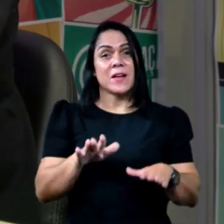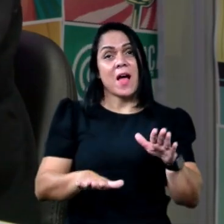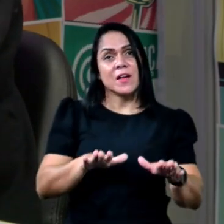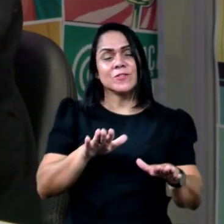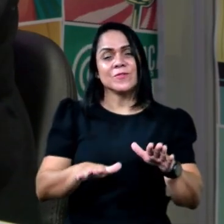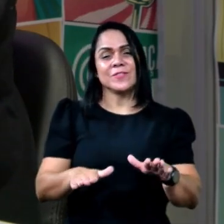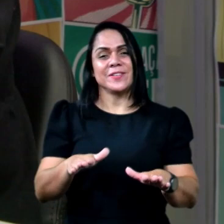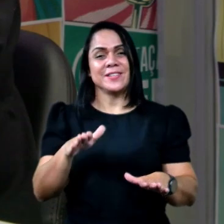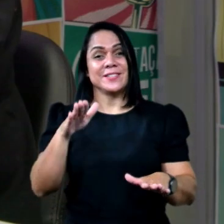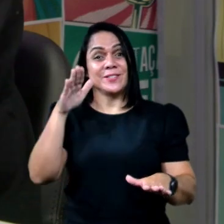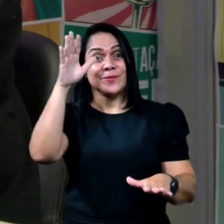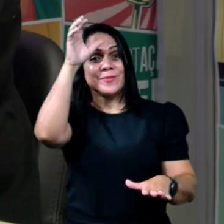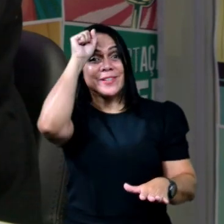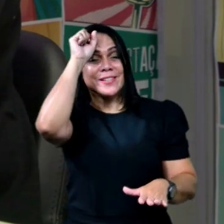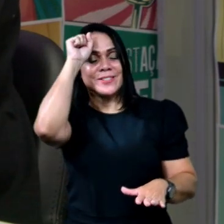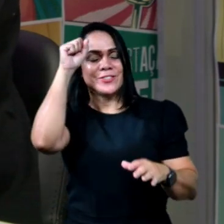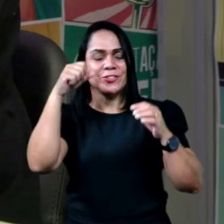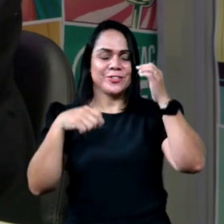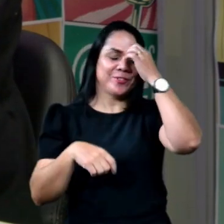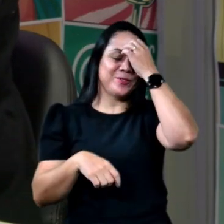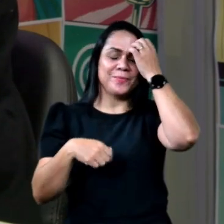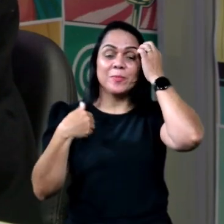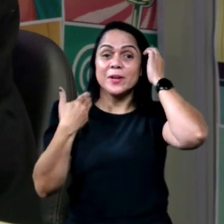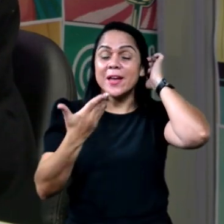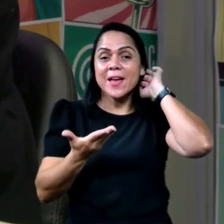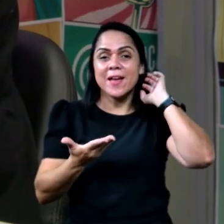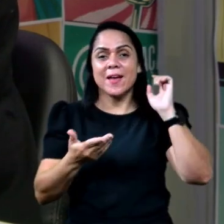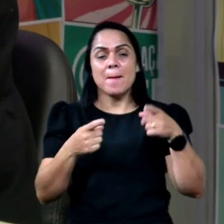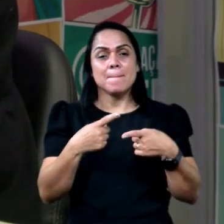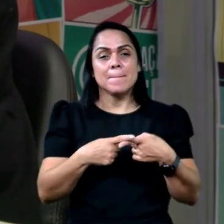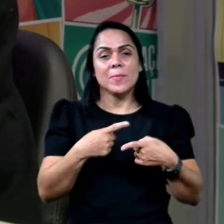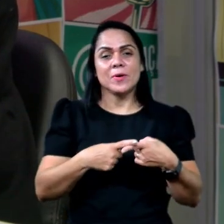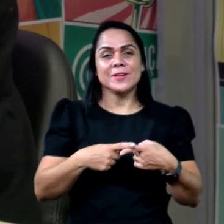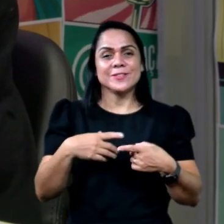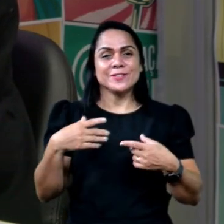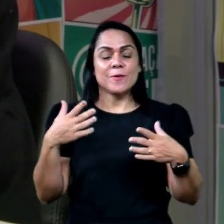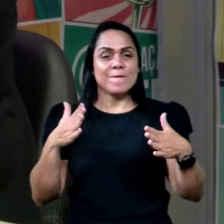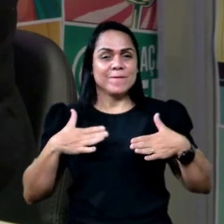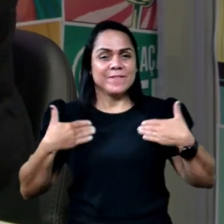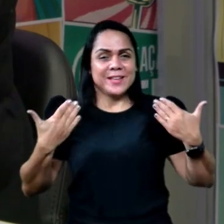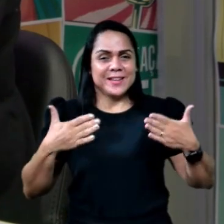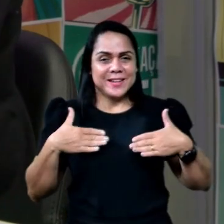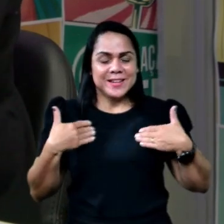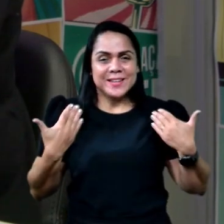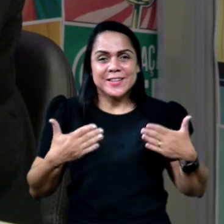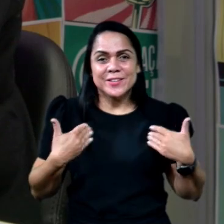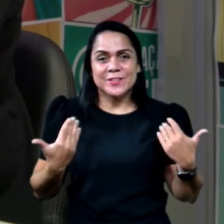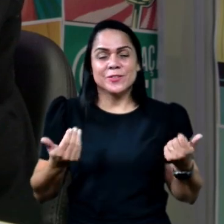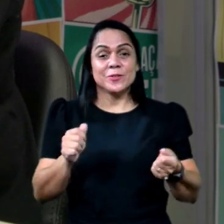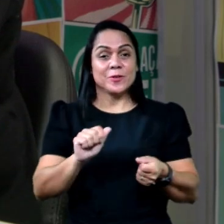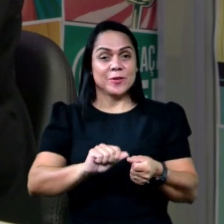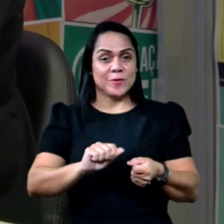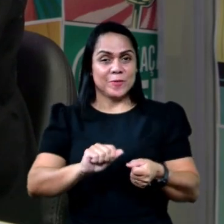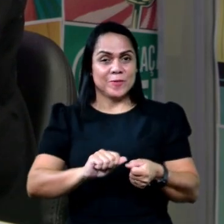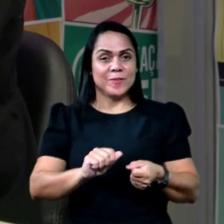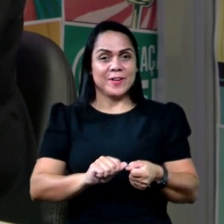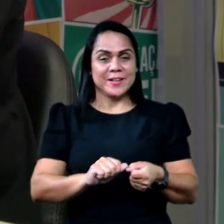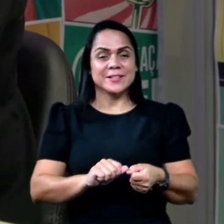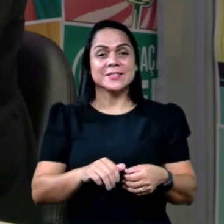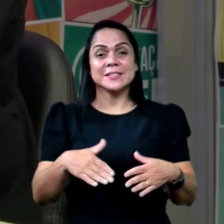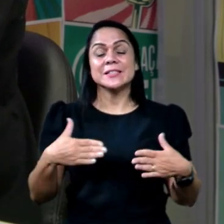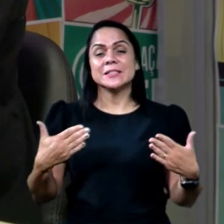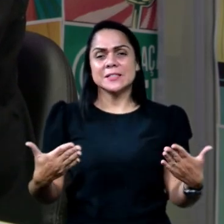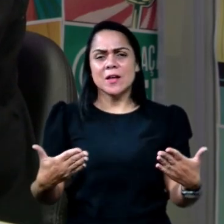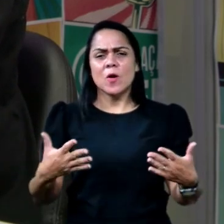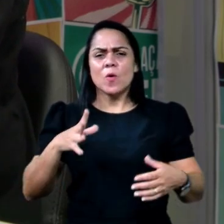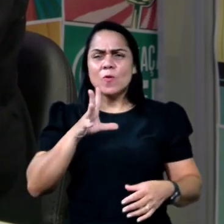tanto do meu trabalho que eu ainda recebo para fazer isso. Porque realmente eu sou muito feliz no que eu faço. Talvez por isso as coisas tenham frutificado para mim de